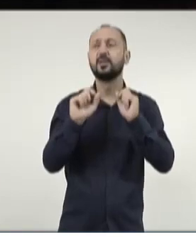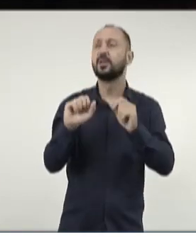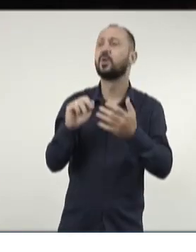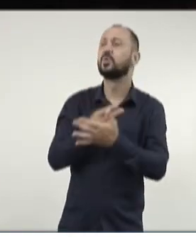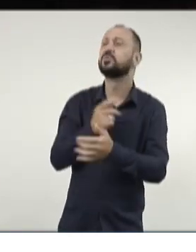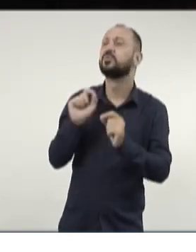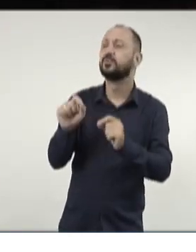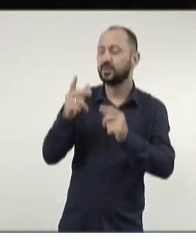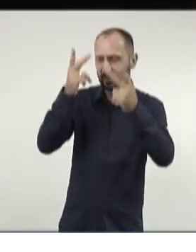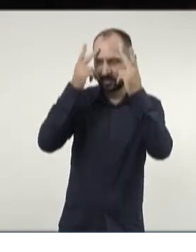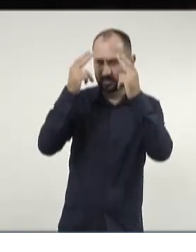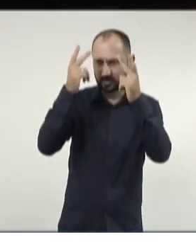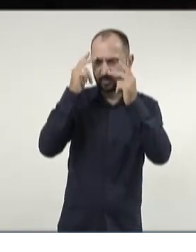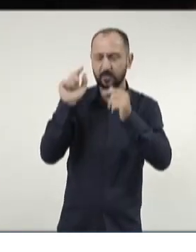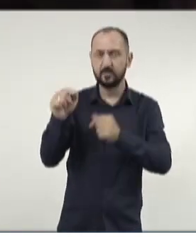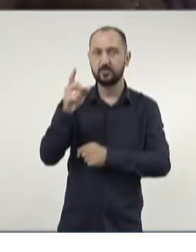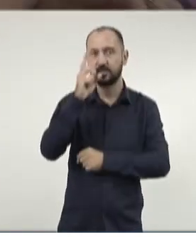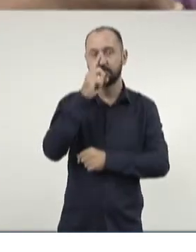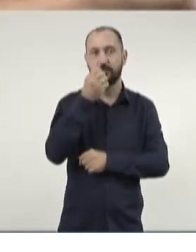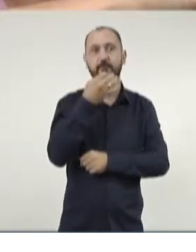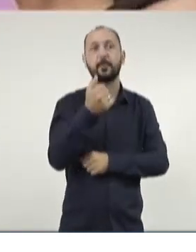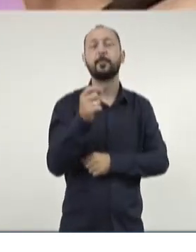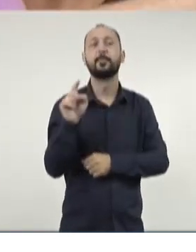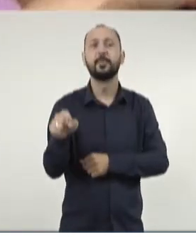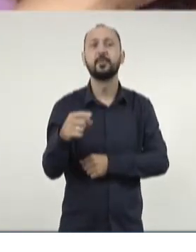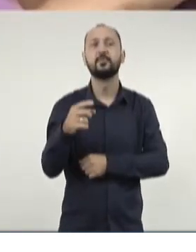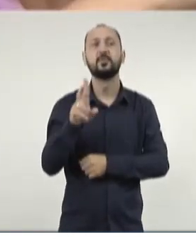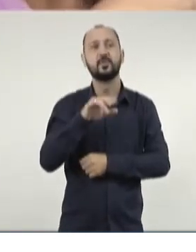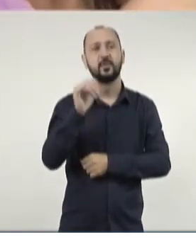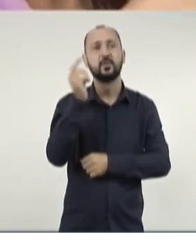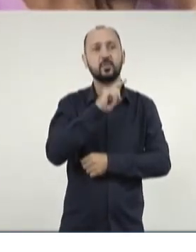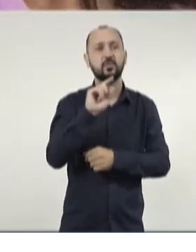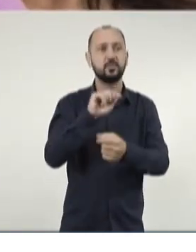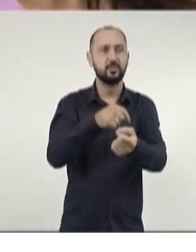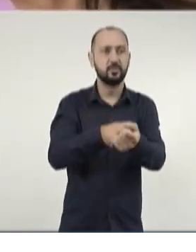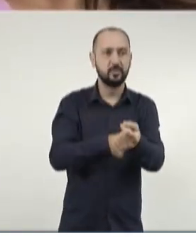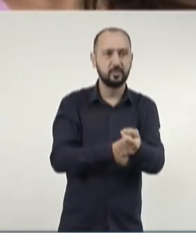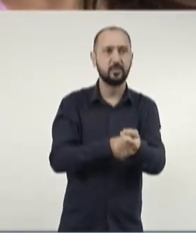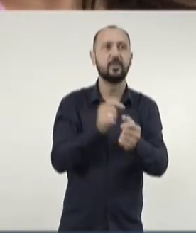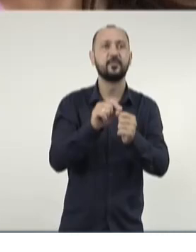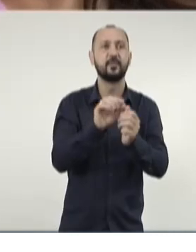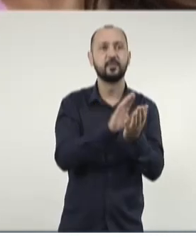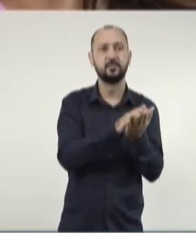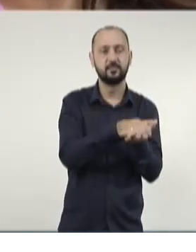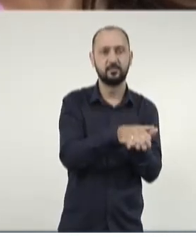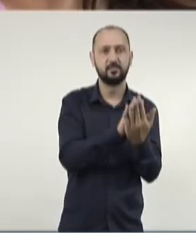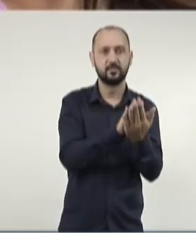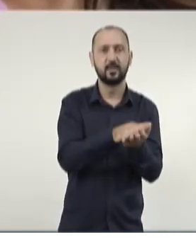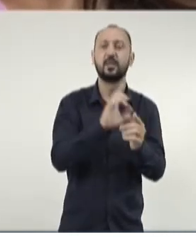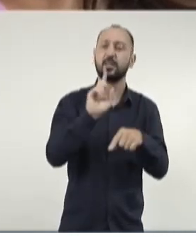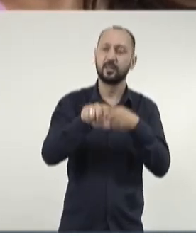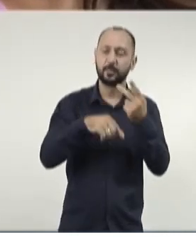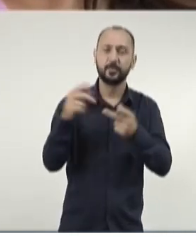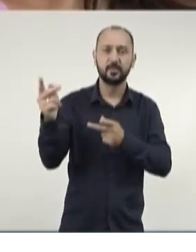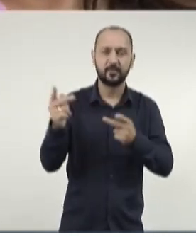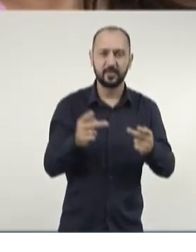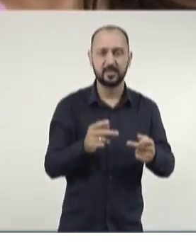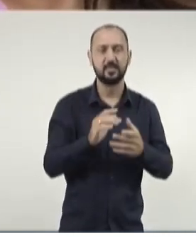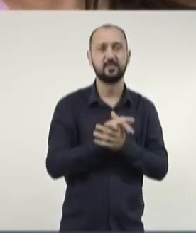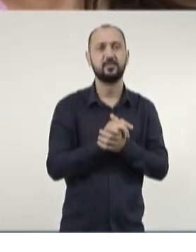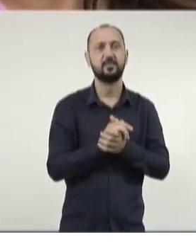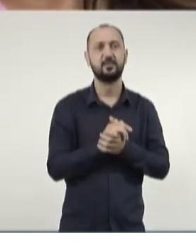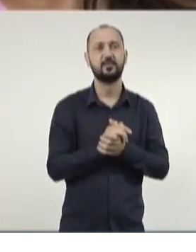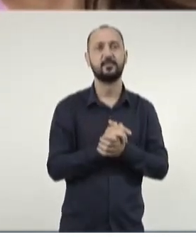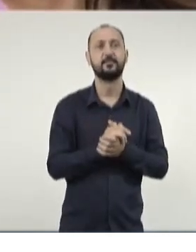que foi? Fica tranquila, sua mãe vai ficar bem, a gente vai passar o acesso, ela vai dialisar depois da visita.